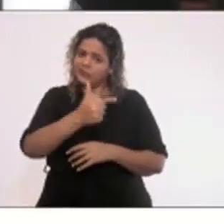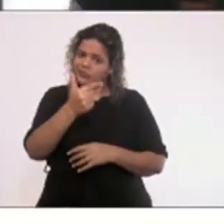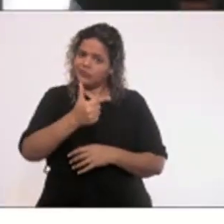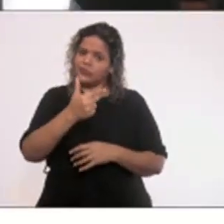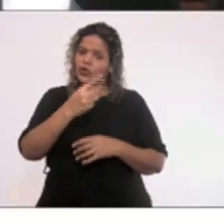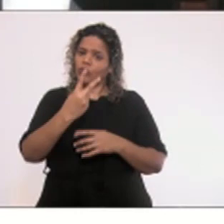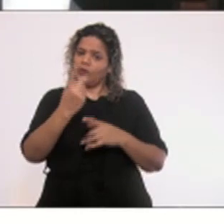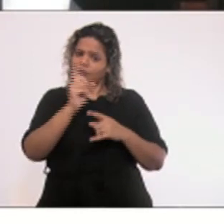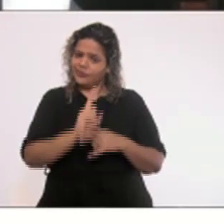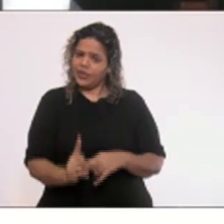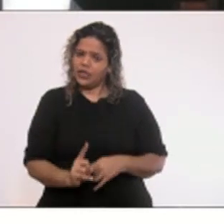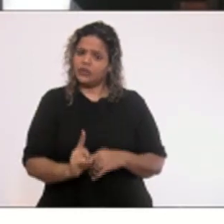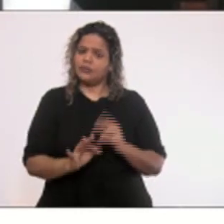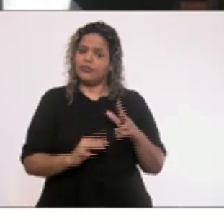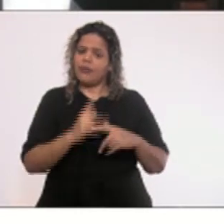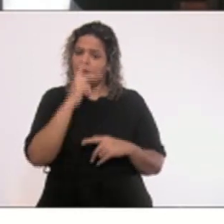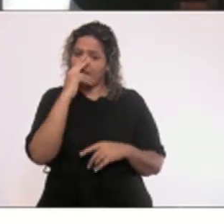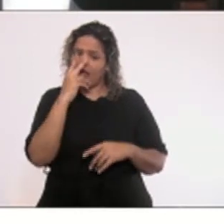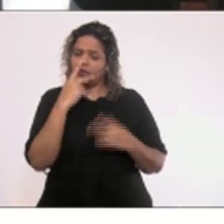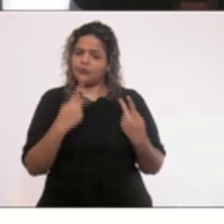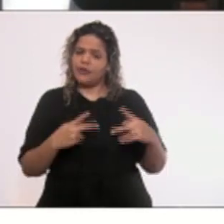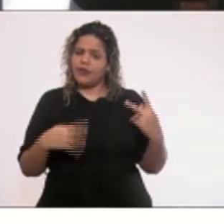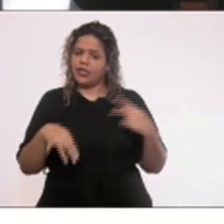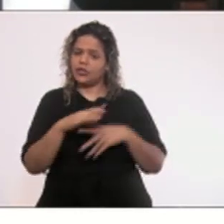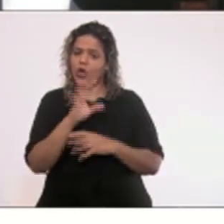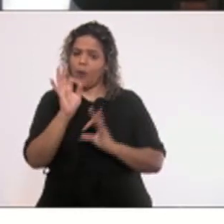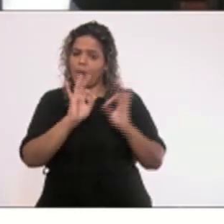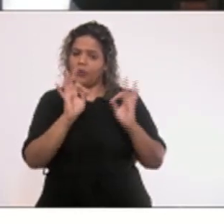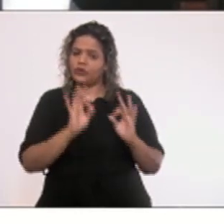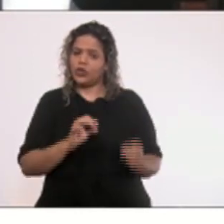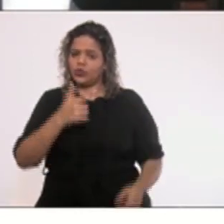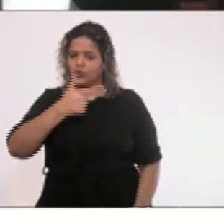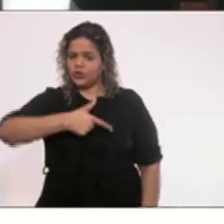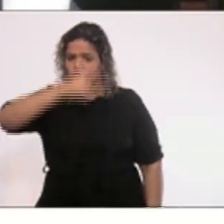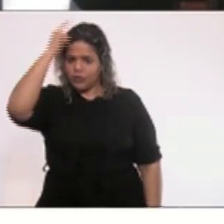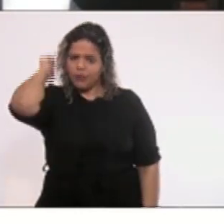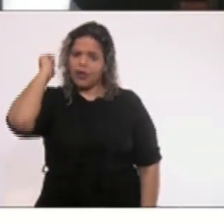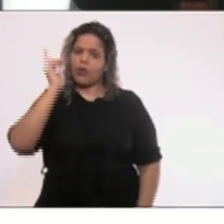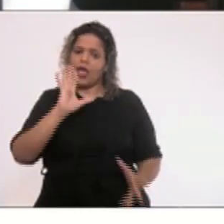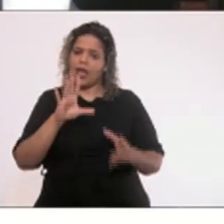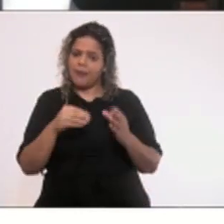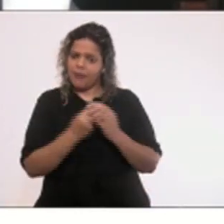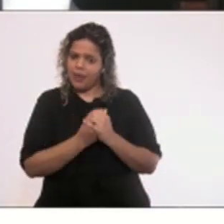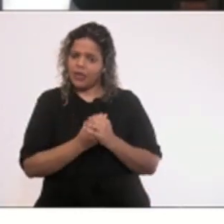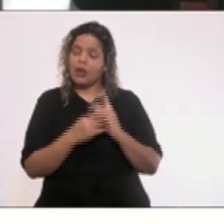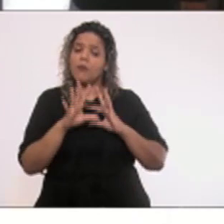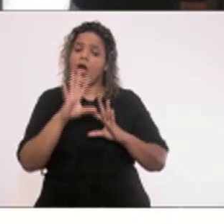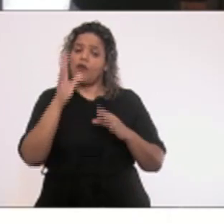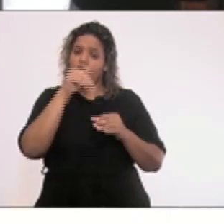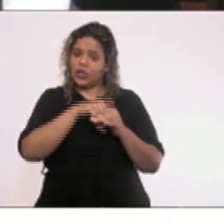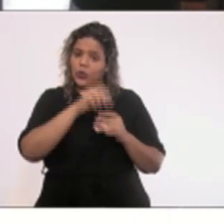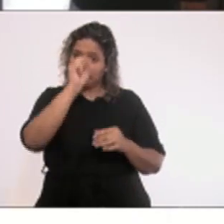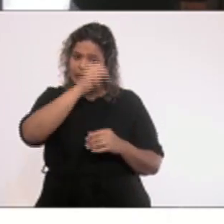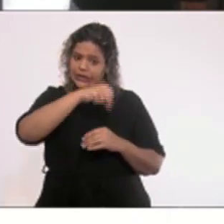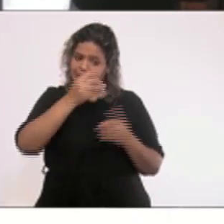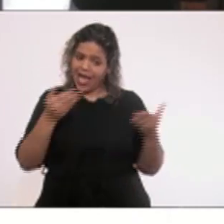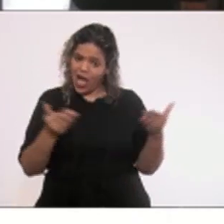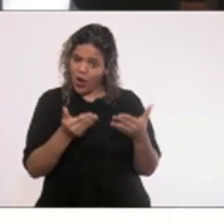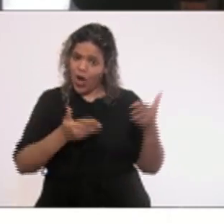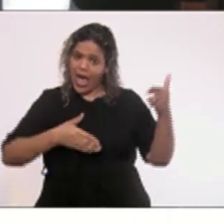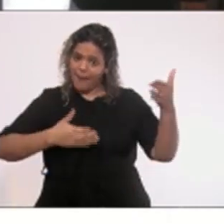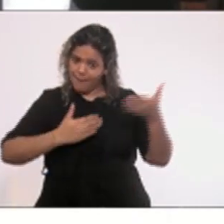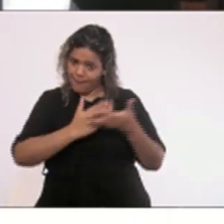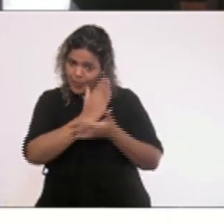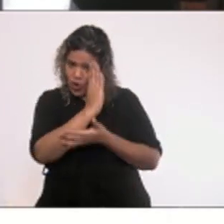eu votei atrás, porque senão ia prevalecer o projeto do deputado Luiz Paulo. Na verdade, é o projeto emendado. Votando sim nesse instante,